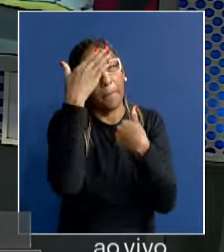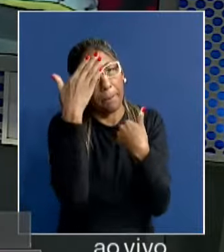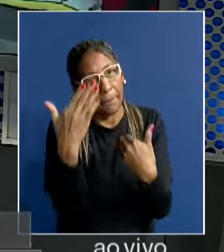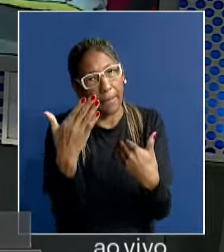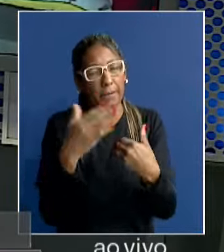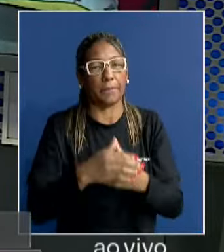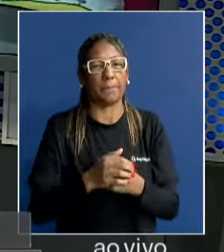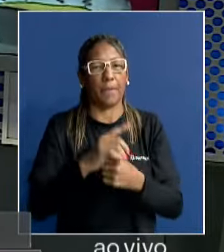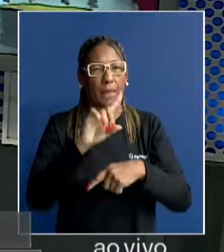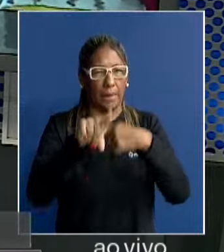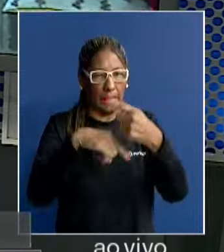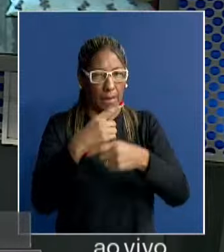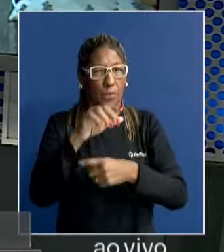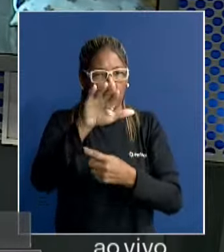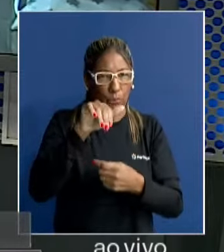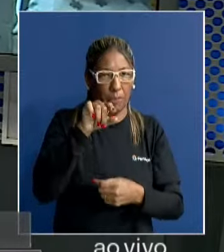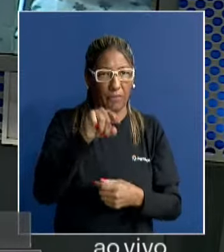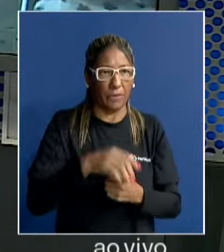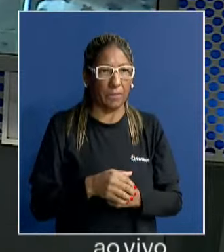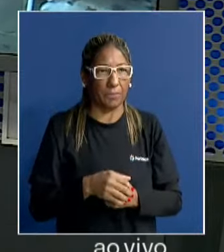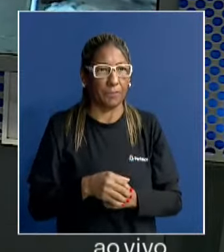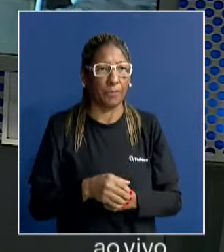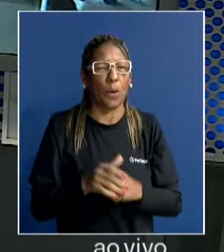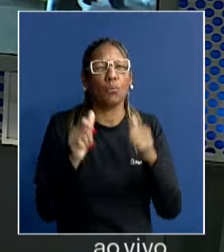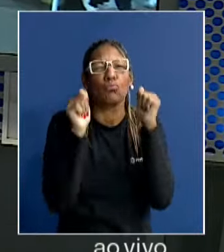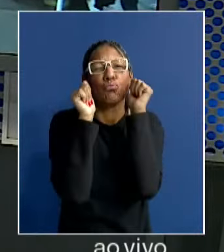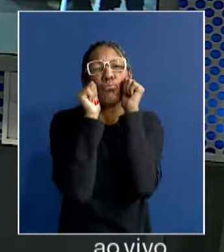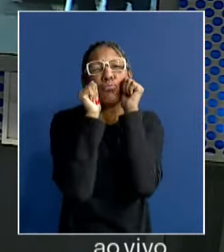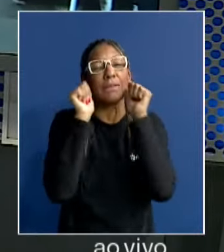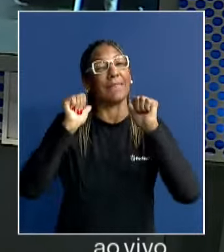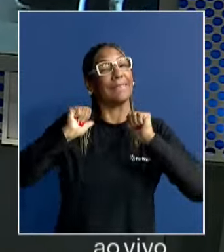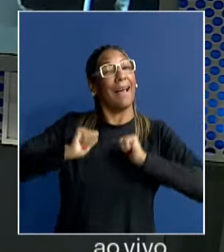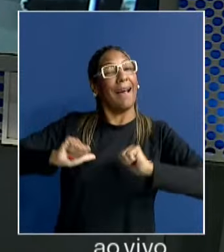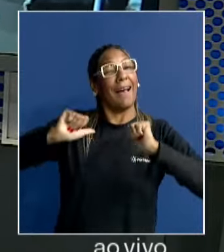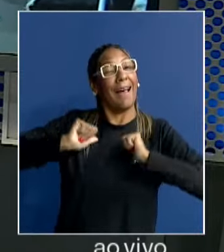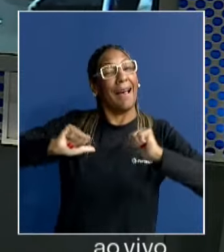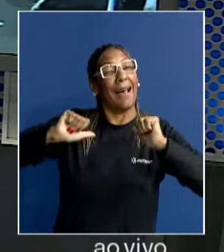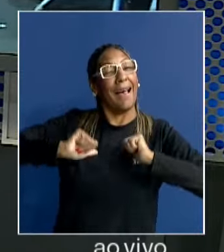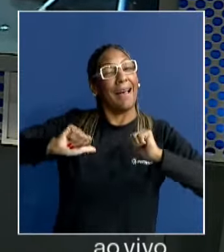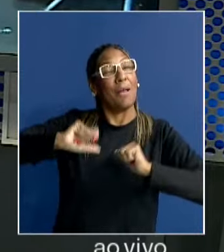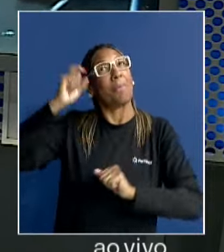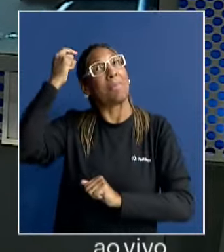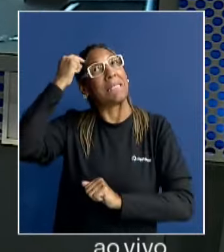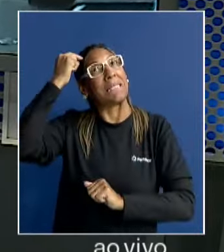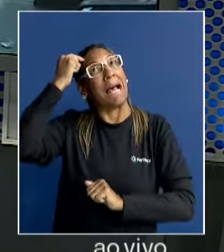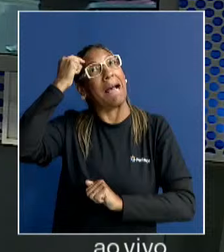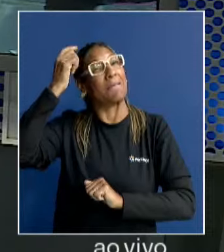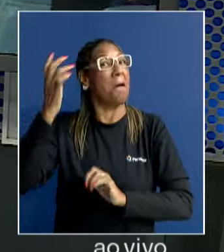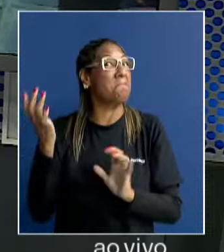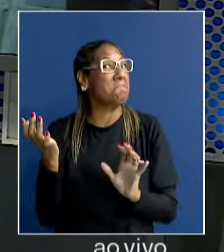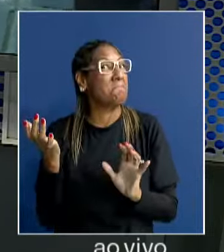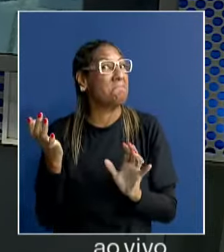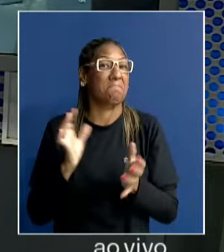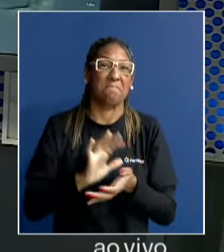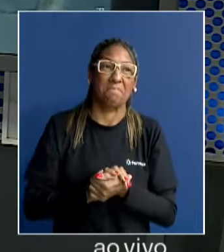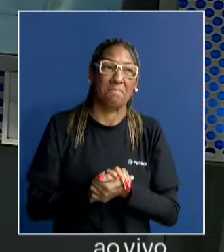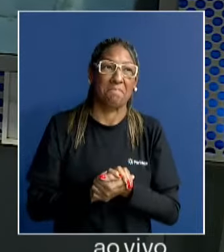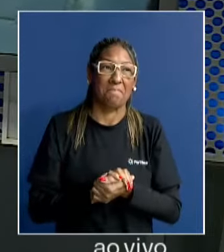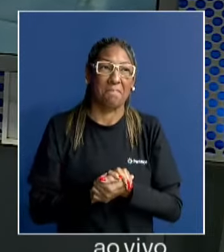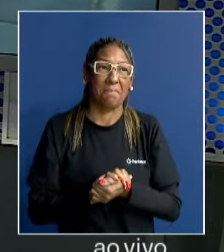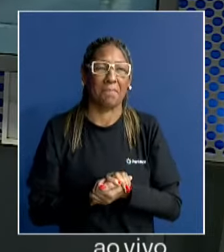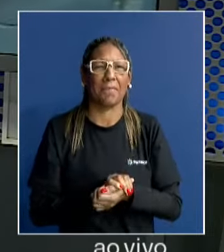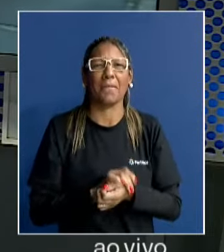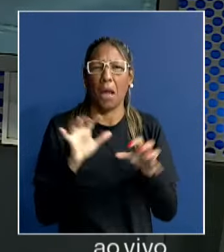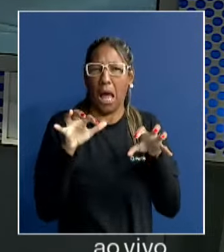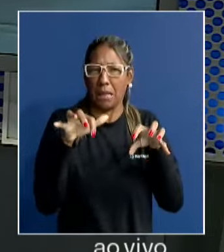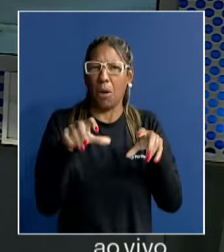Dias. Daqui a pouco eu volto contigo. Ó, o Totó aí, ó, descansando, ó, pensativo, né? Lógico, os bichinhos